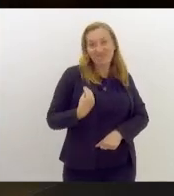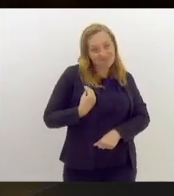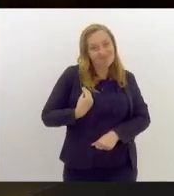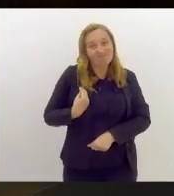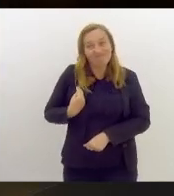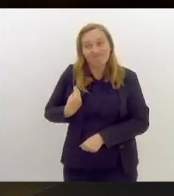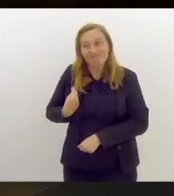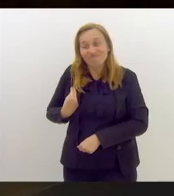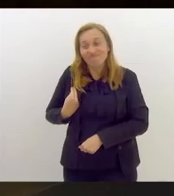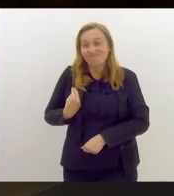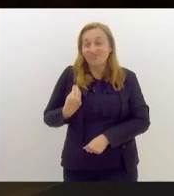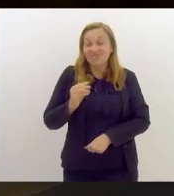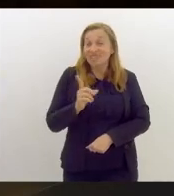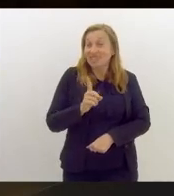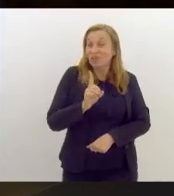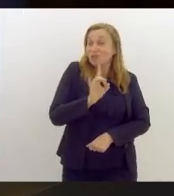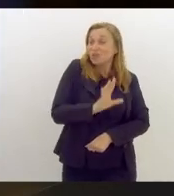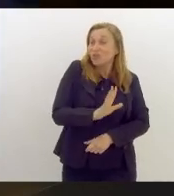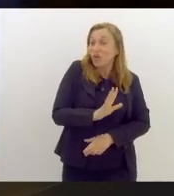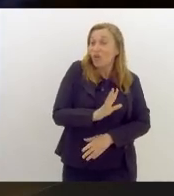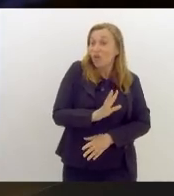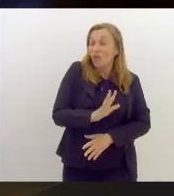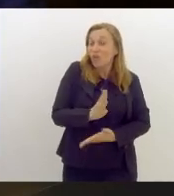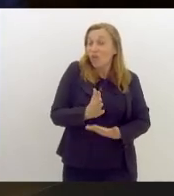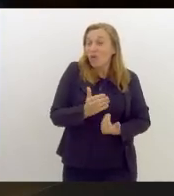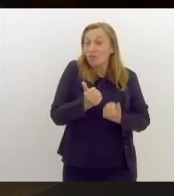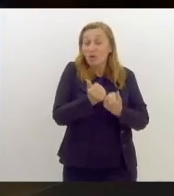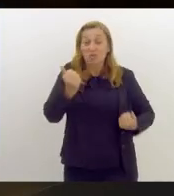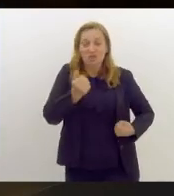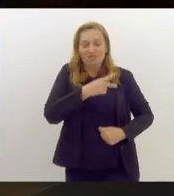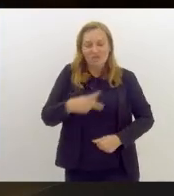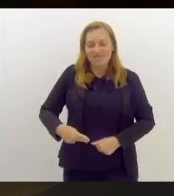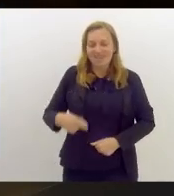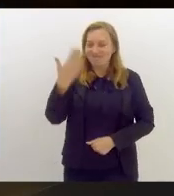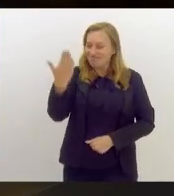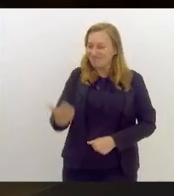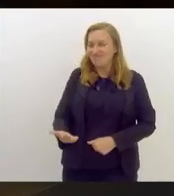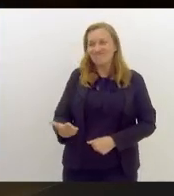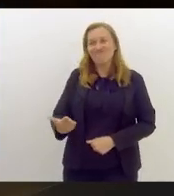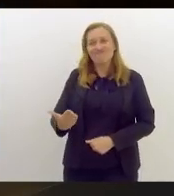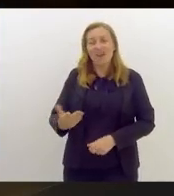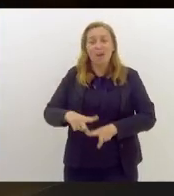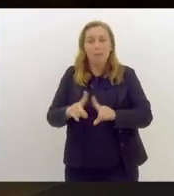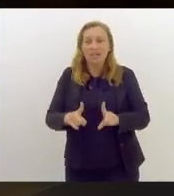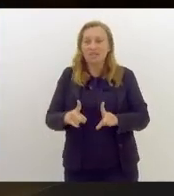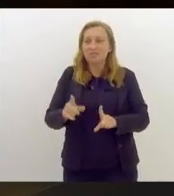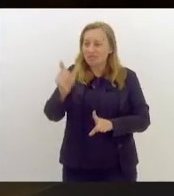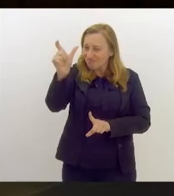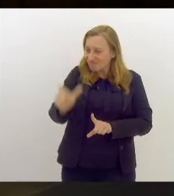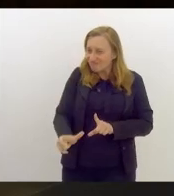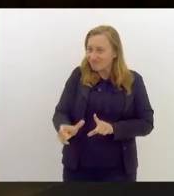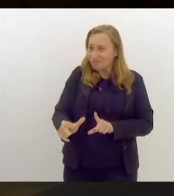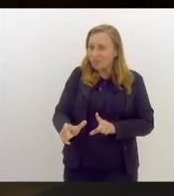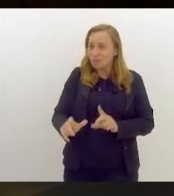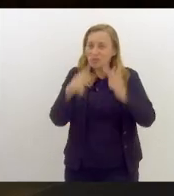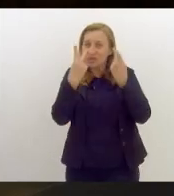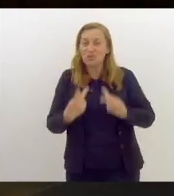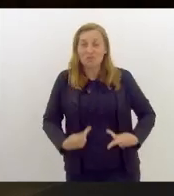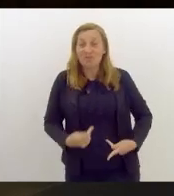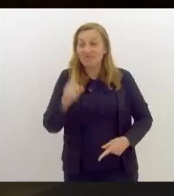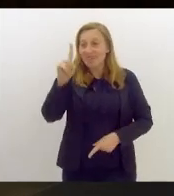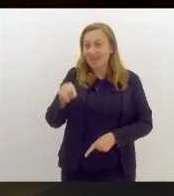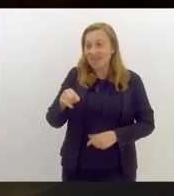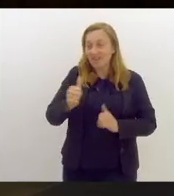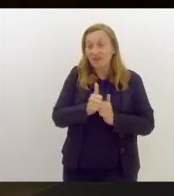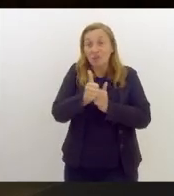não só pelo vice-presidente que o senhor é mas pela pessoa o ser humano que vem